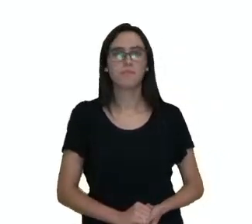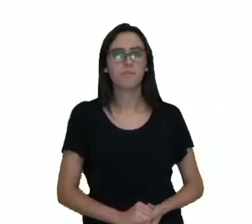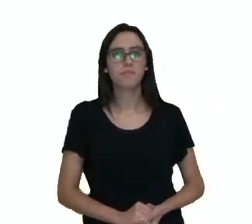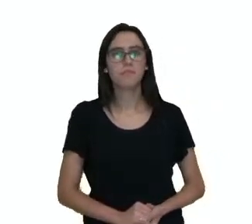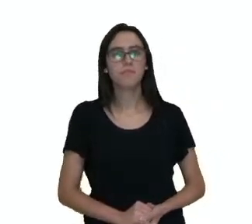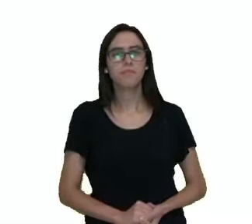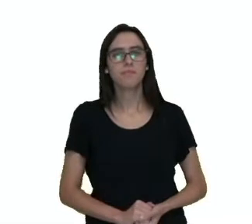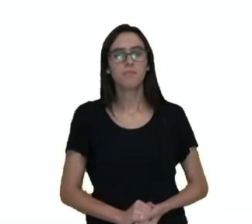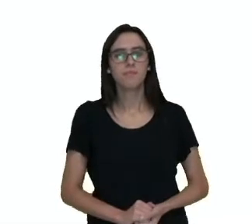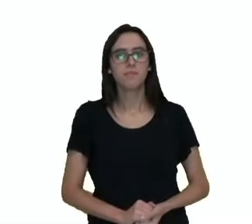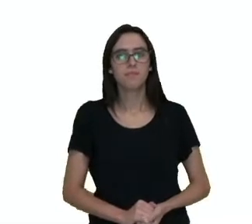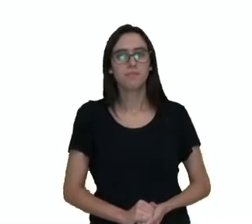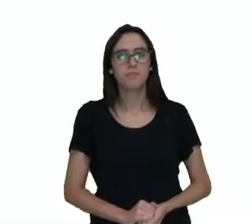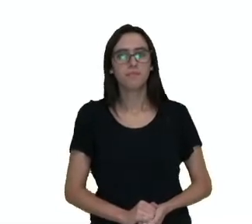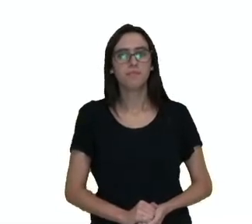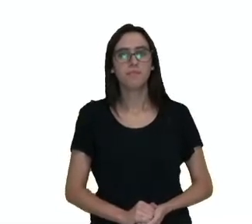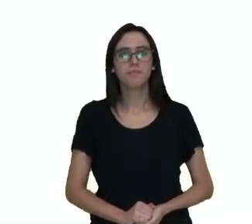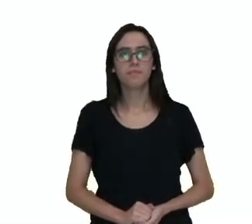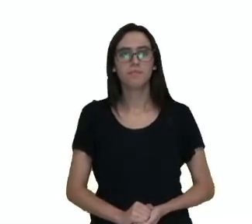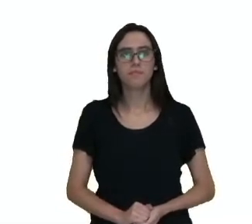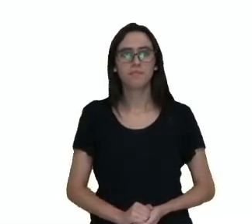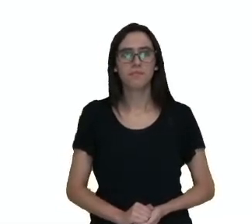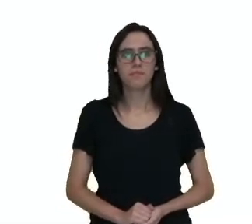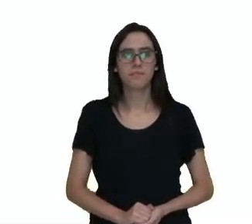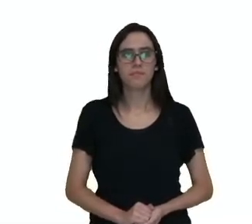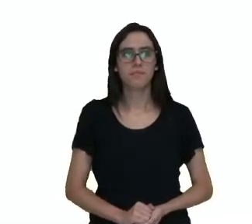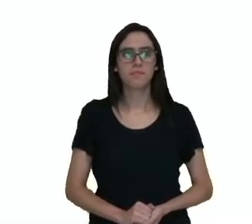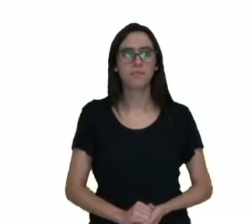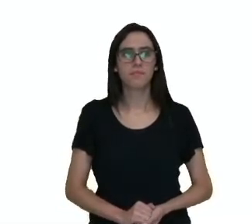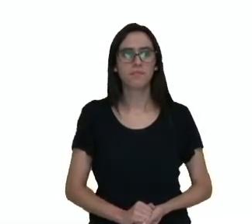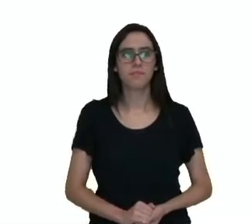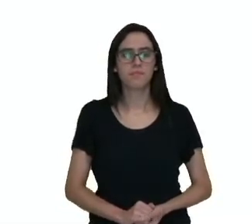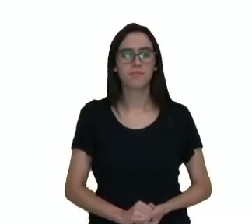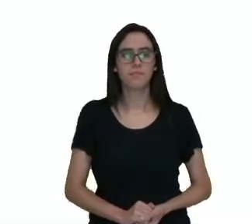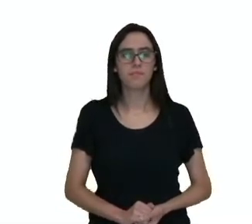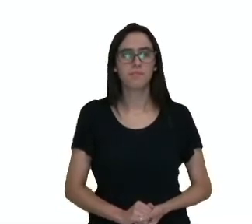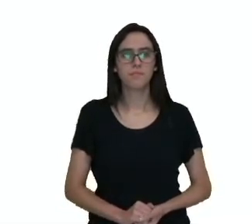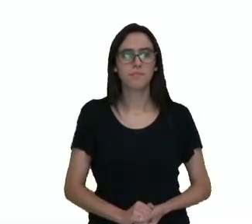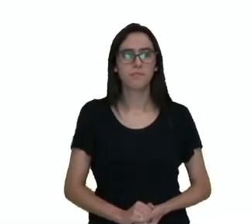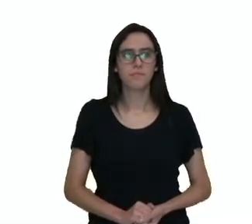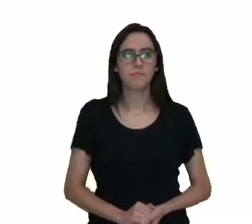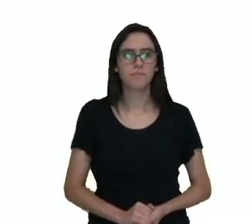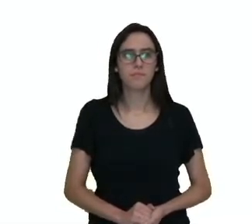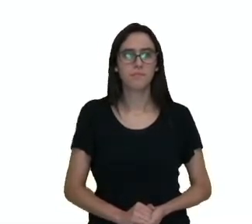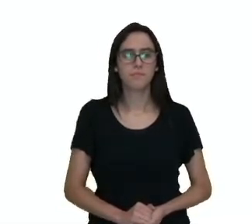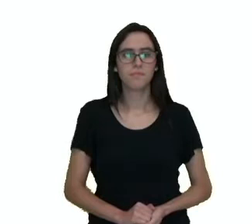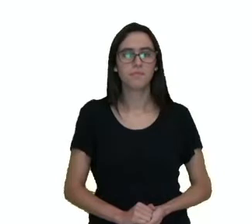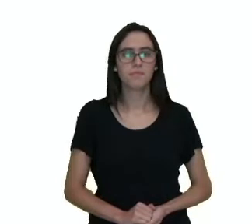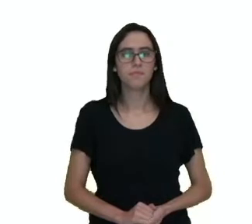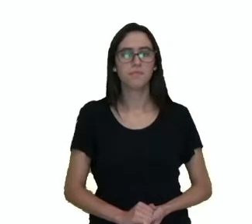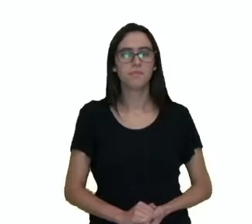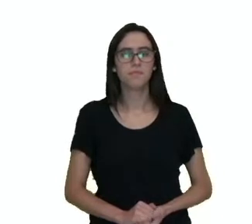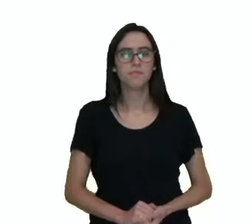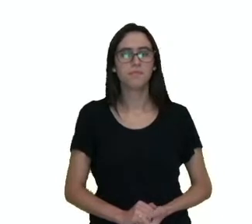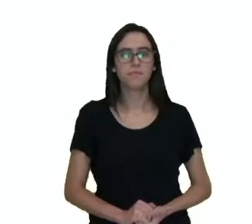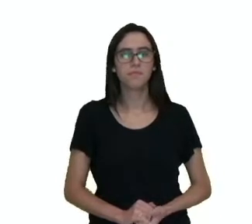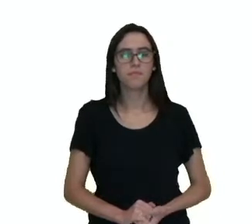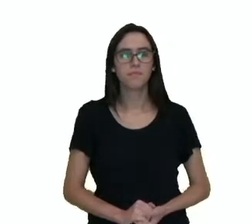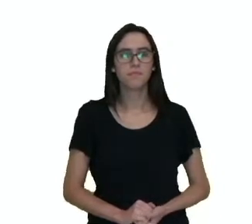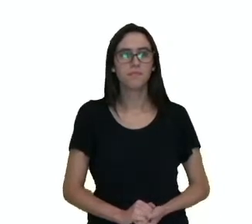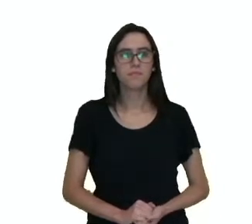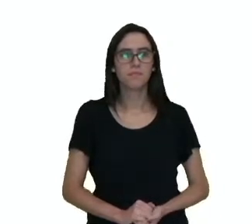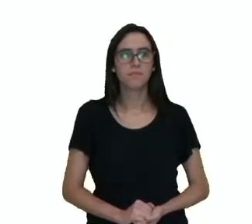de obilho, P de pirata. Atenção, agora que vem lá, Q,